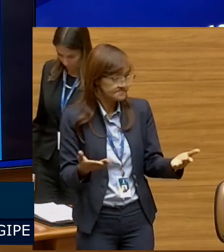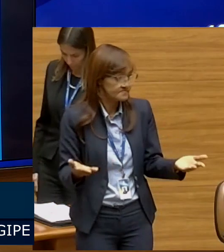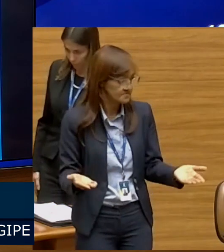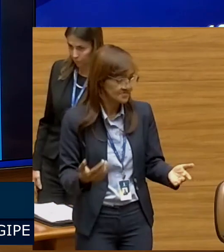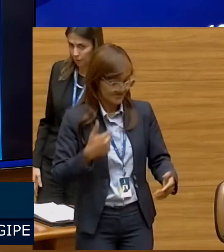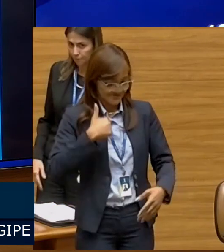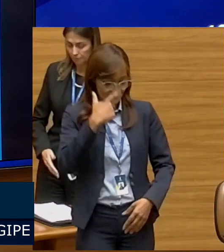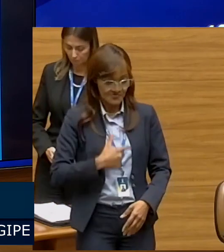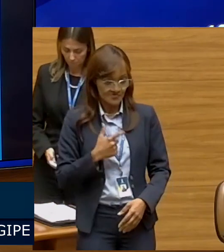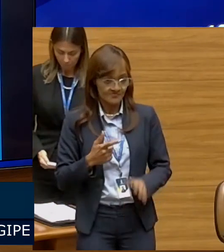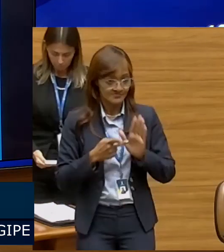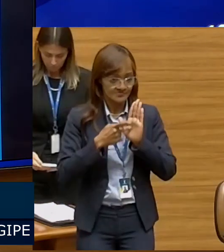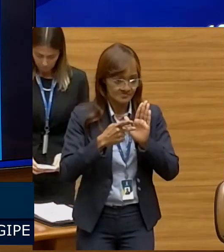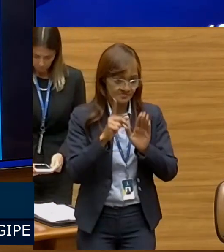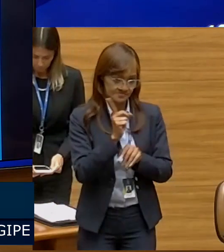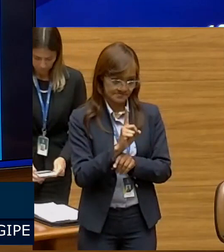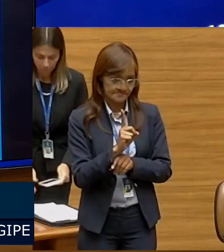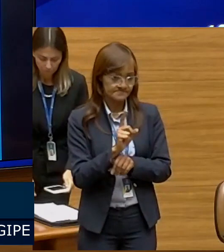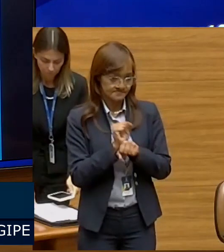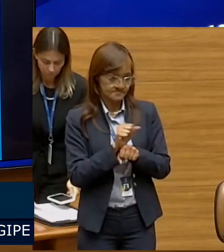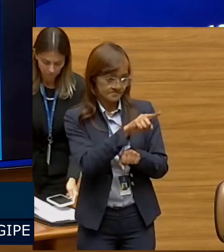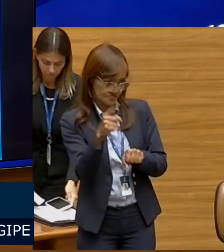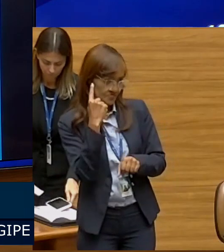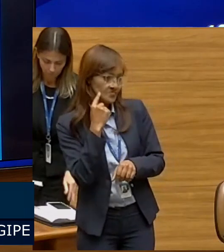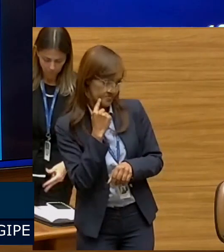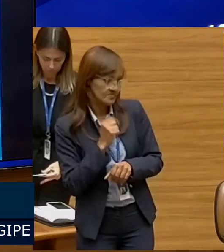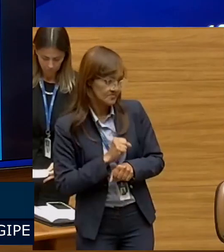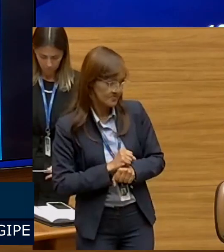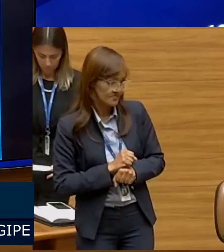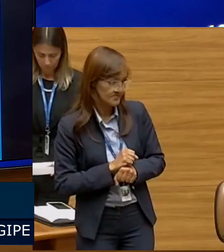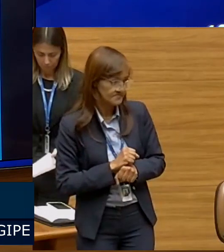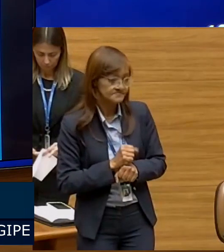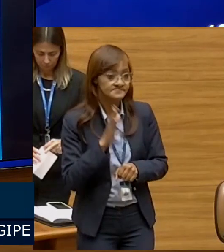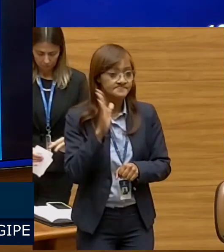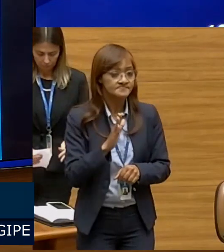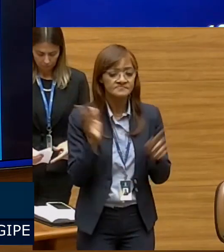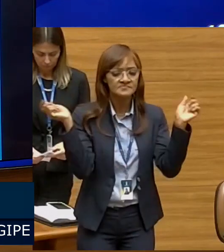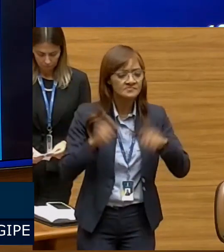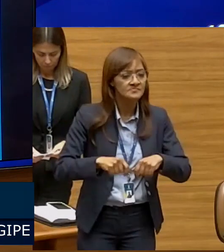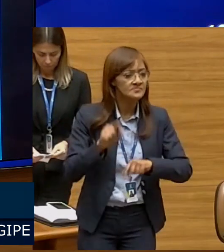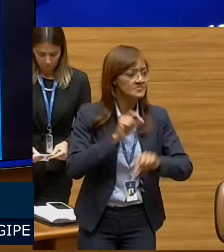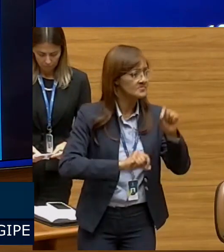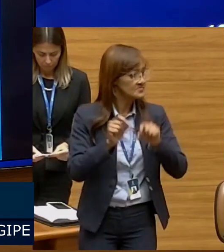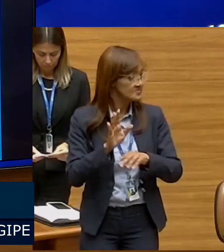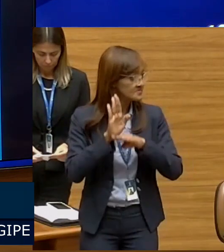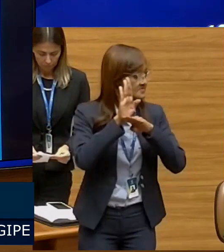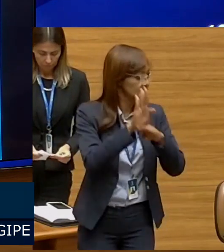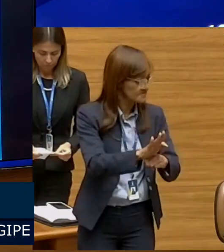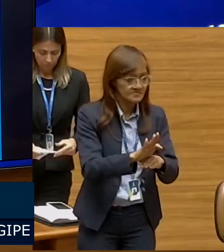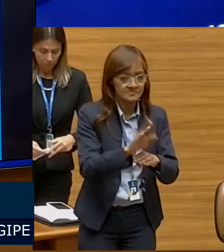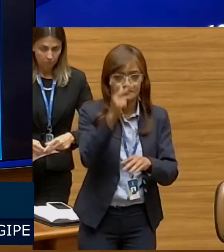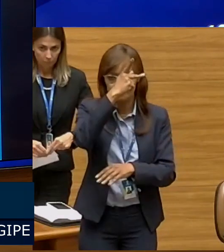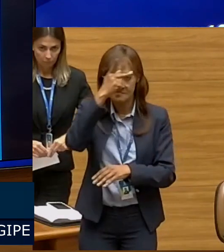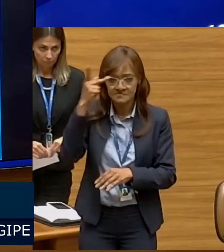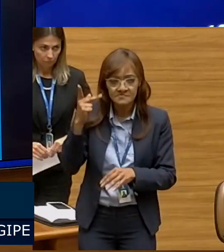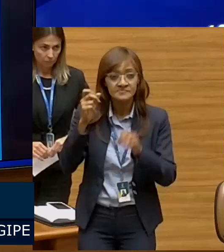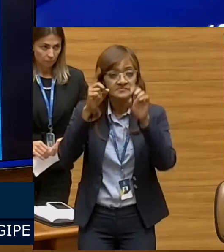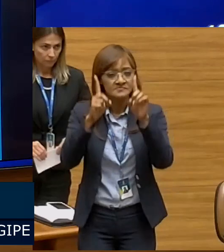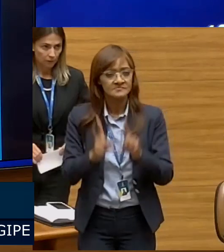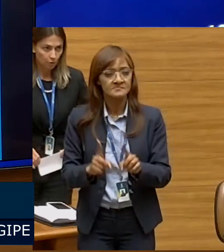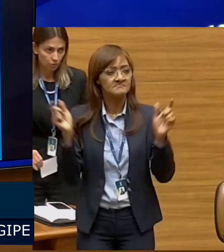é meu lugar aqui falar sobre isso. A acessibilidade, que é essa possibilidade, a condição, as adaptações para que a pessoa com deficiência